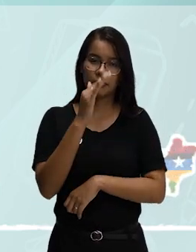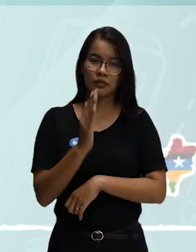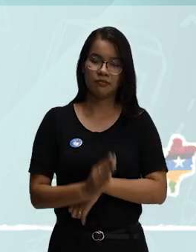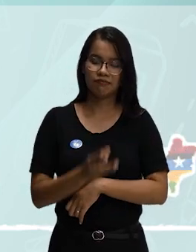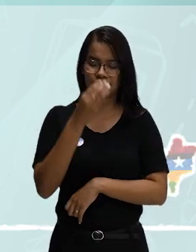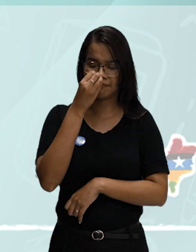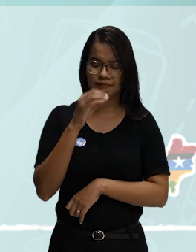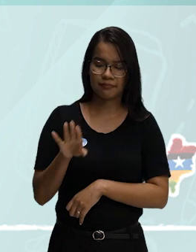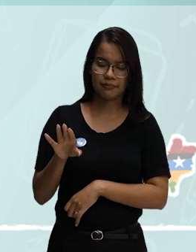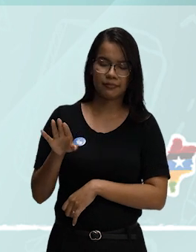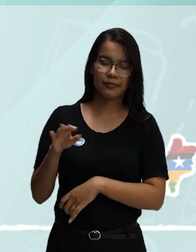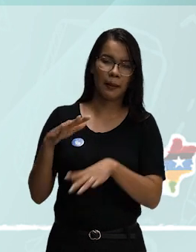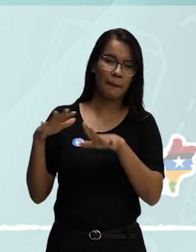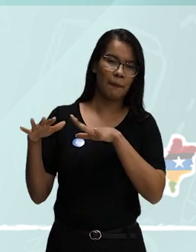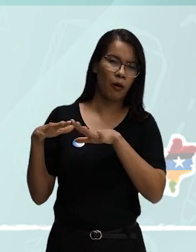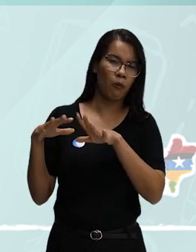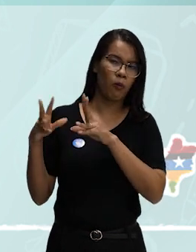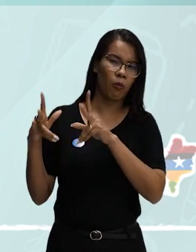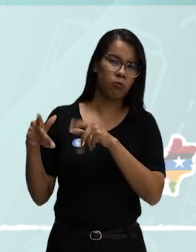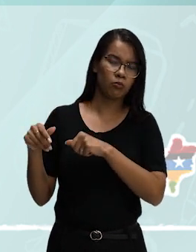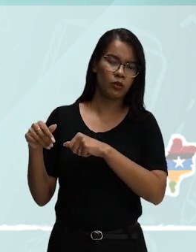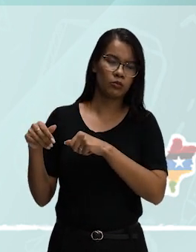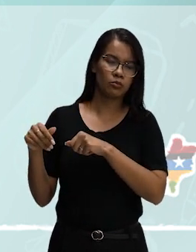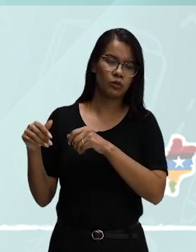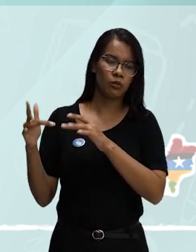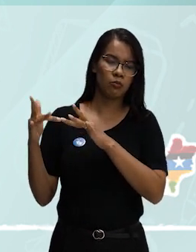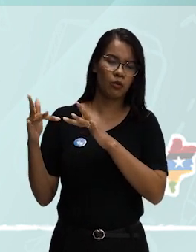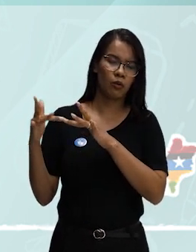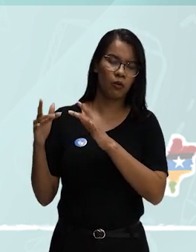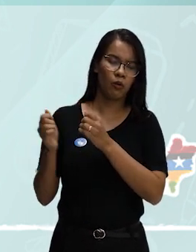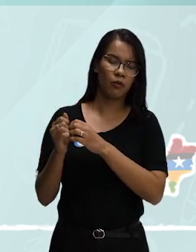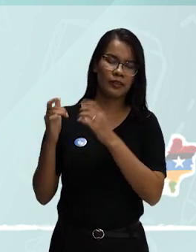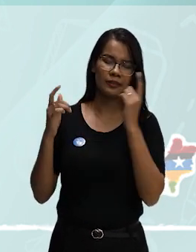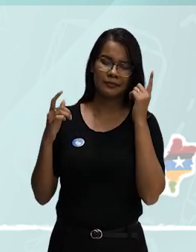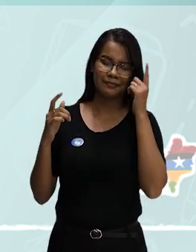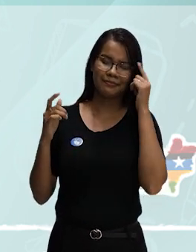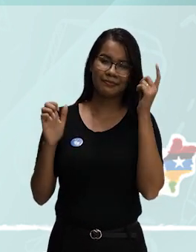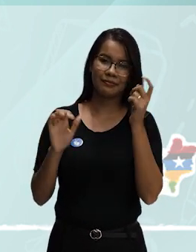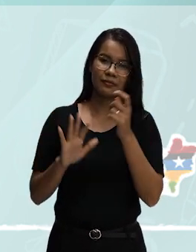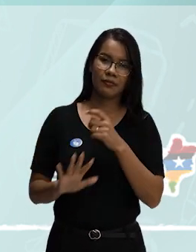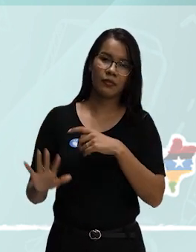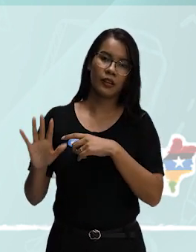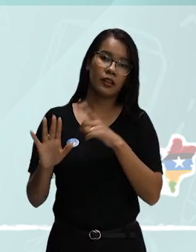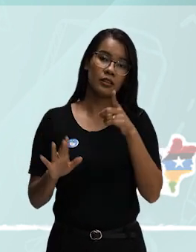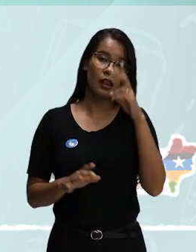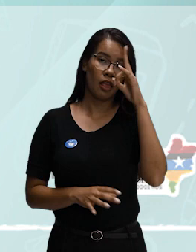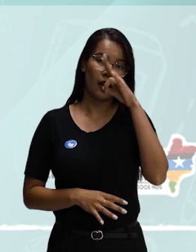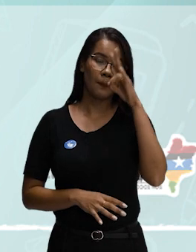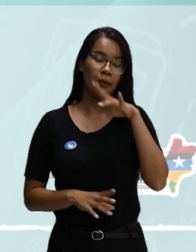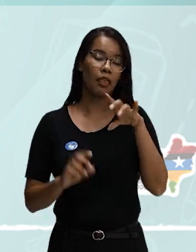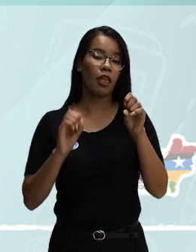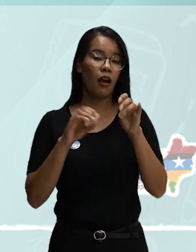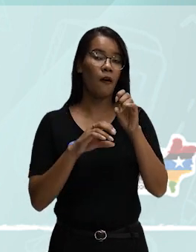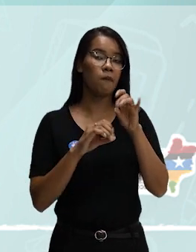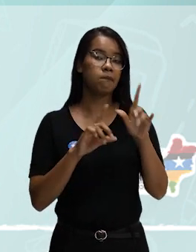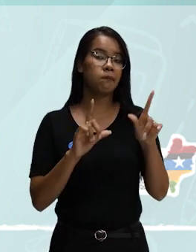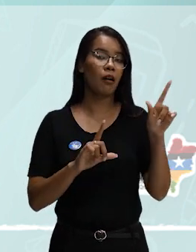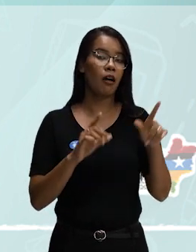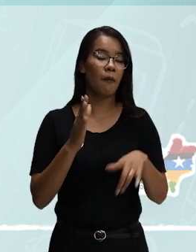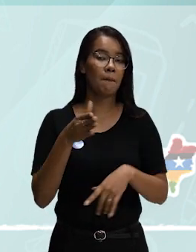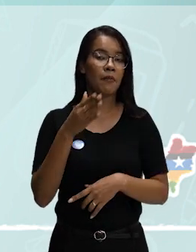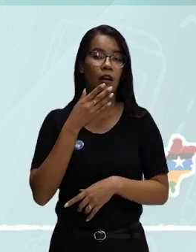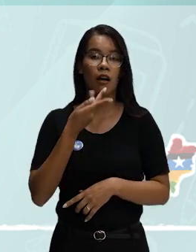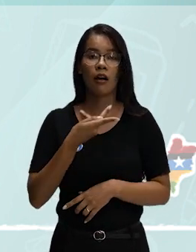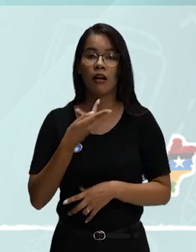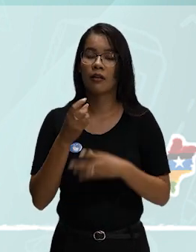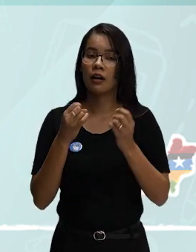recusando o movimento todo e qualquer contágio com ideias europeias. Lembra que eu falei na aula passada? Vamos romper com a Europa?